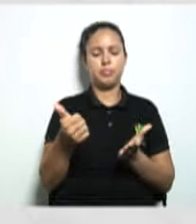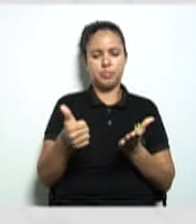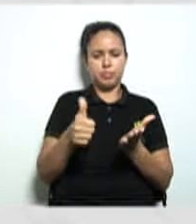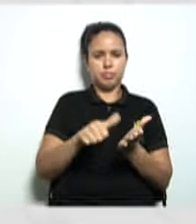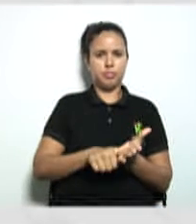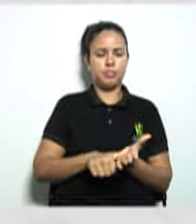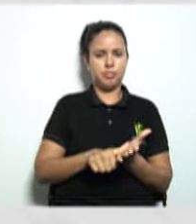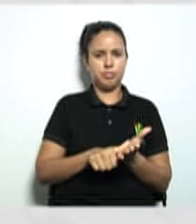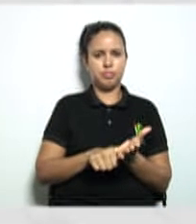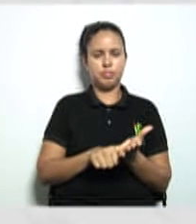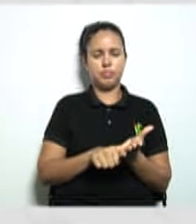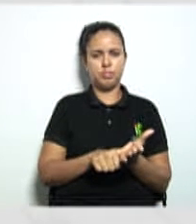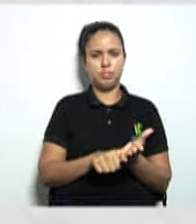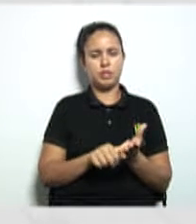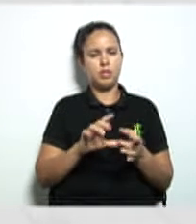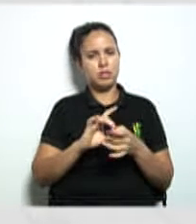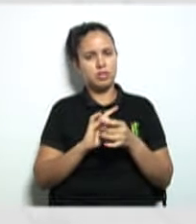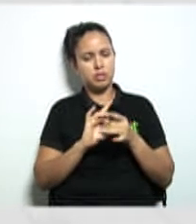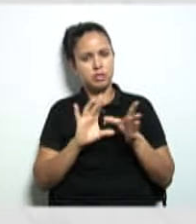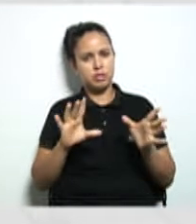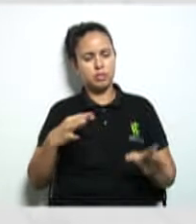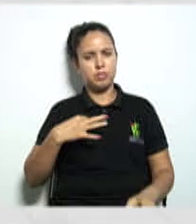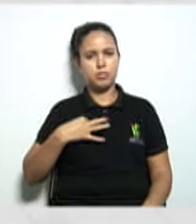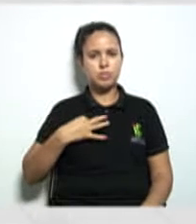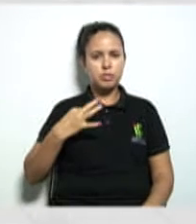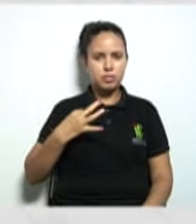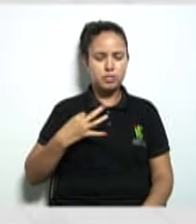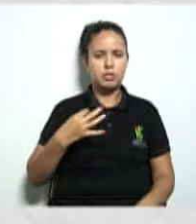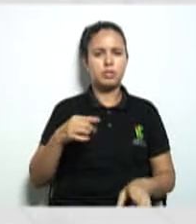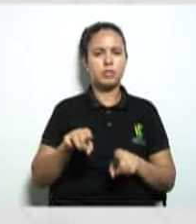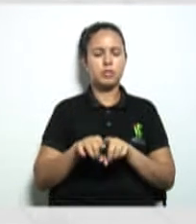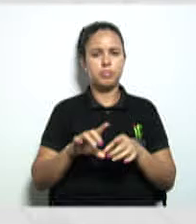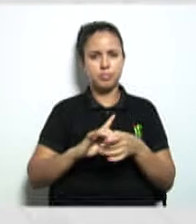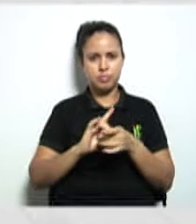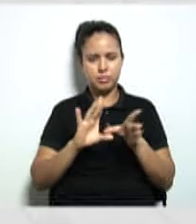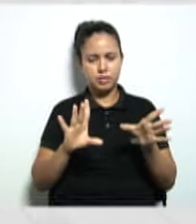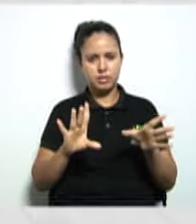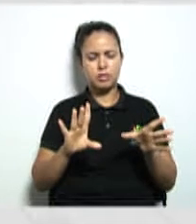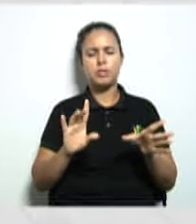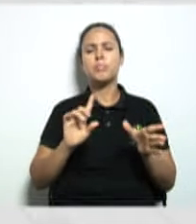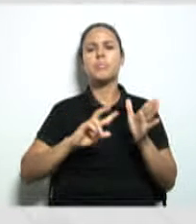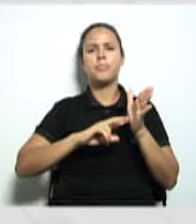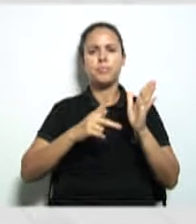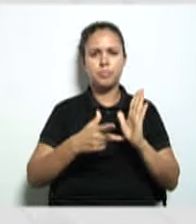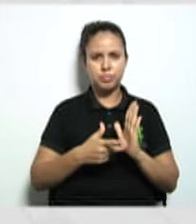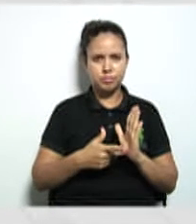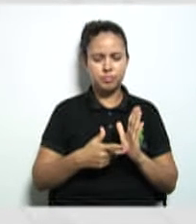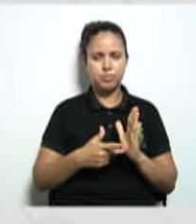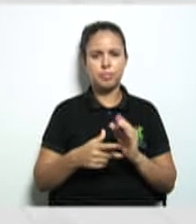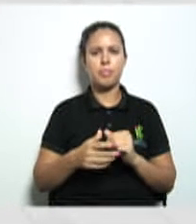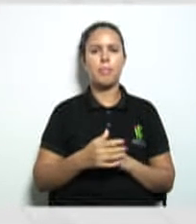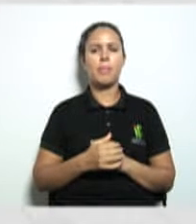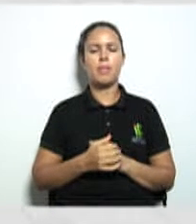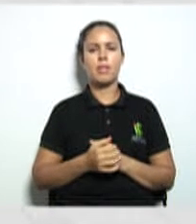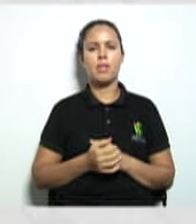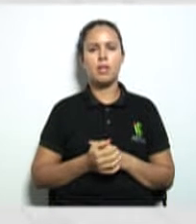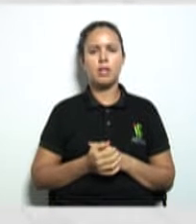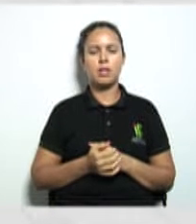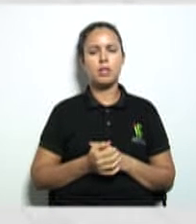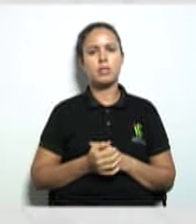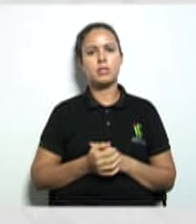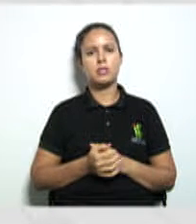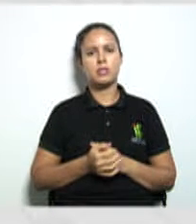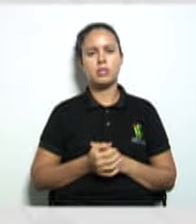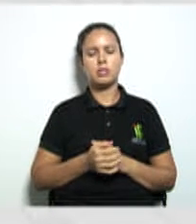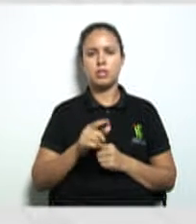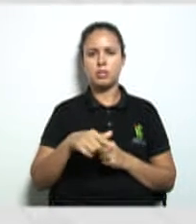livre, né? Voluntária e livre. O que seria esse princípio? Esse princípio, ele